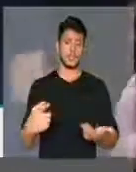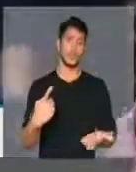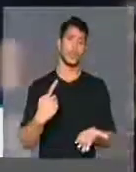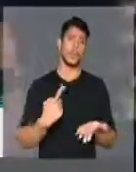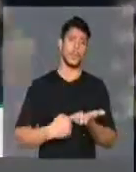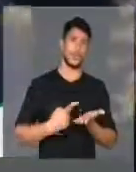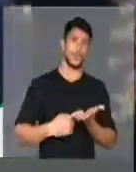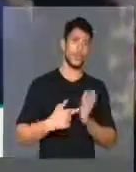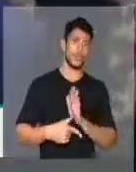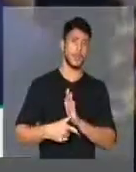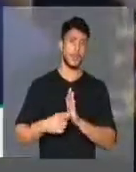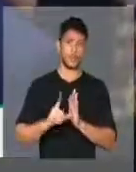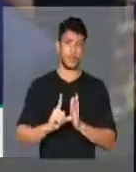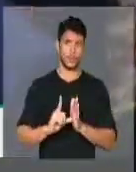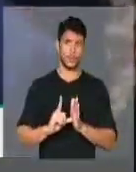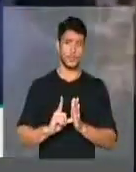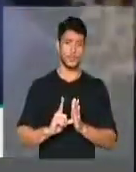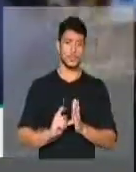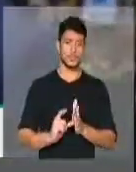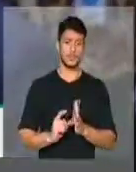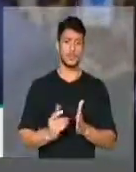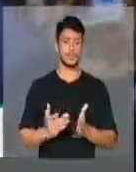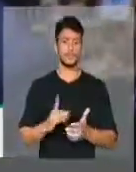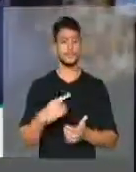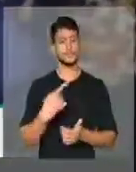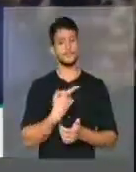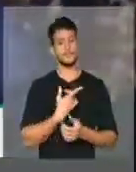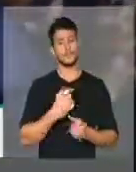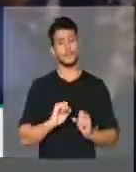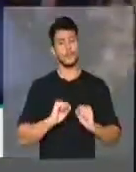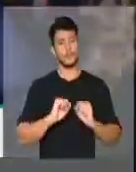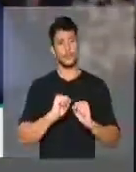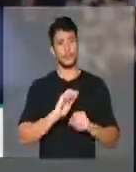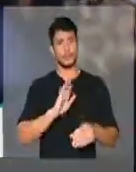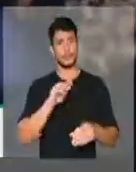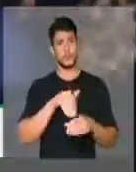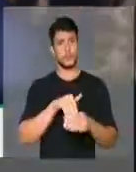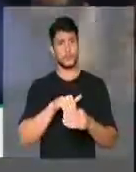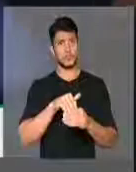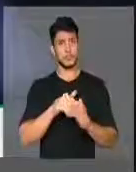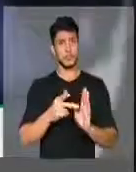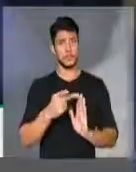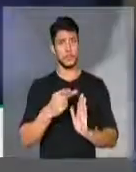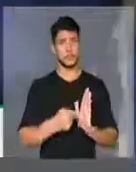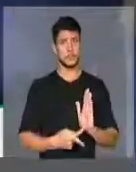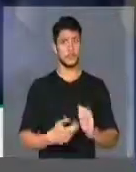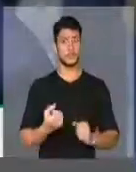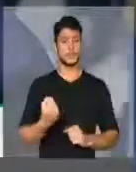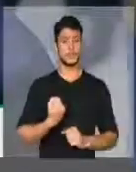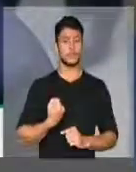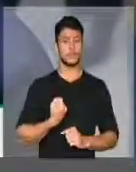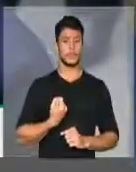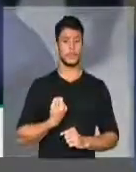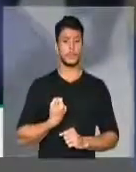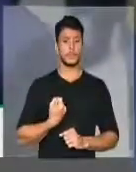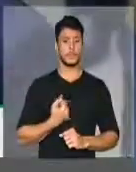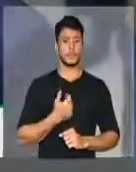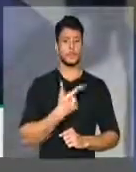todo respeito e agradecendo de antemão ao pessoal, para que a gente pudesse votar o projeto número